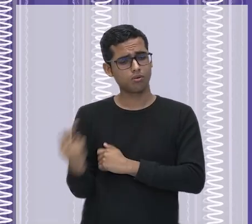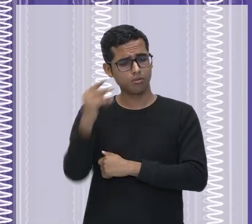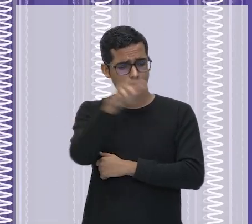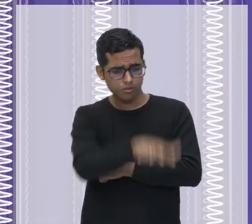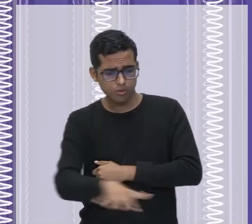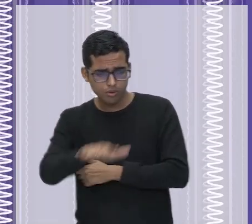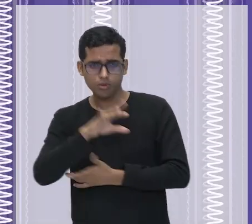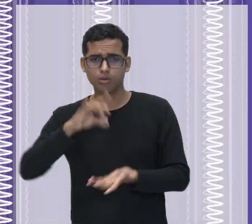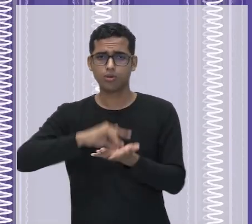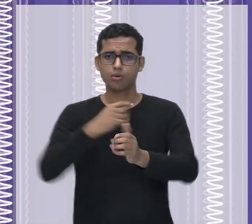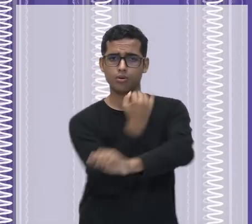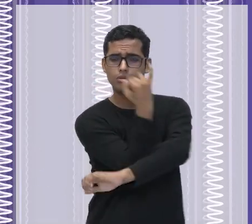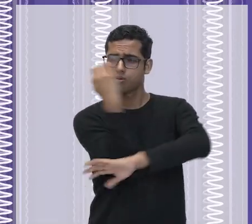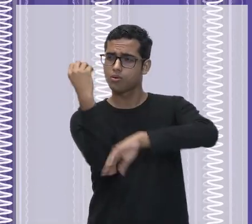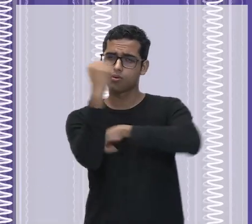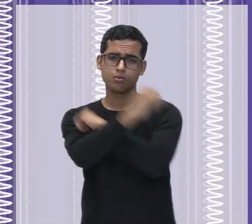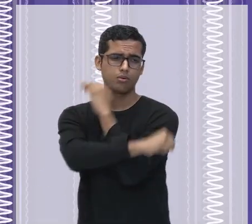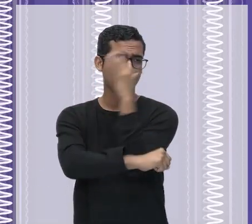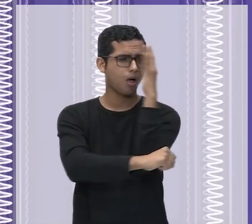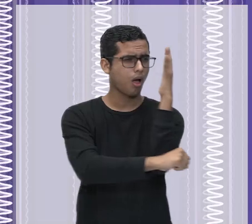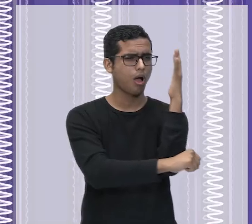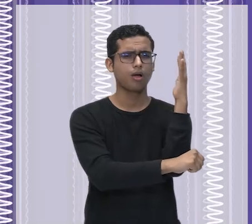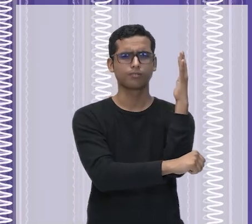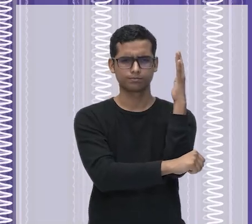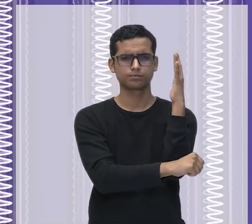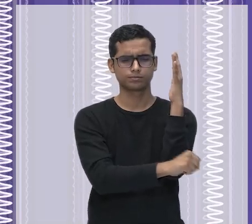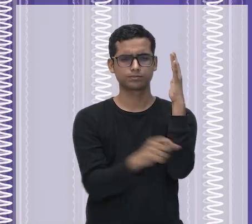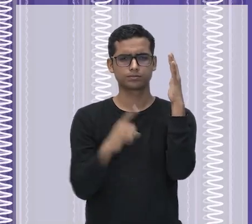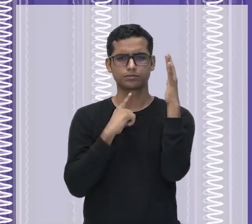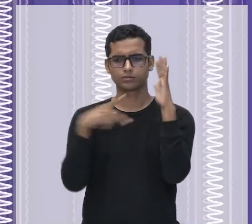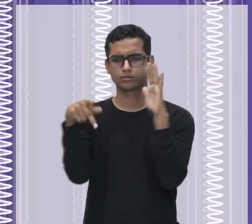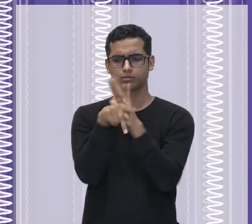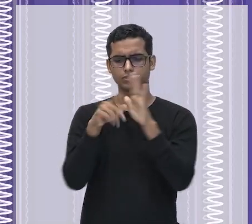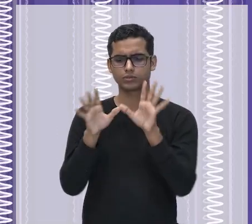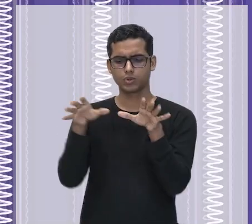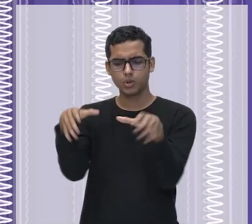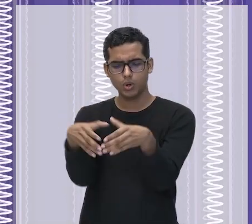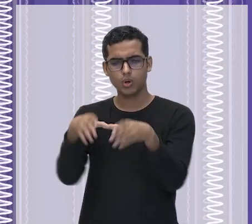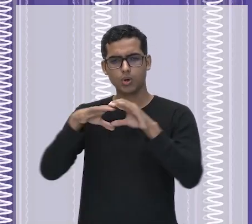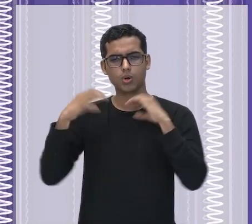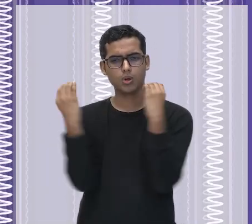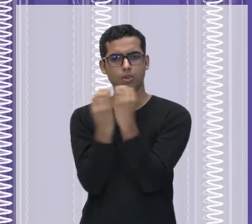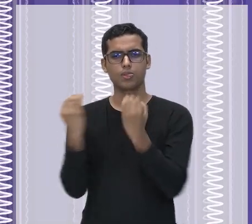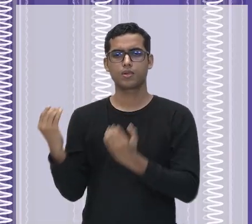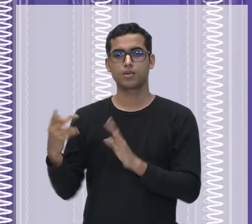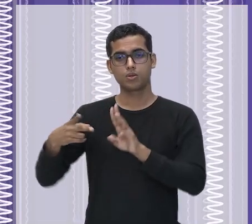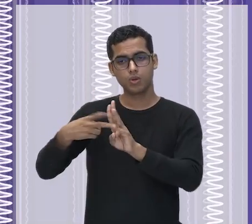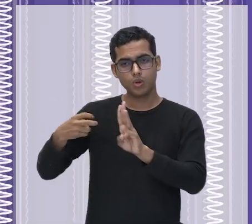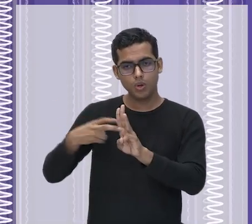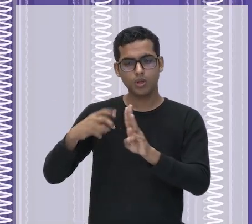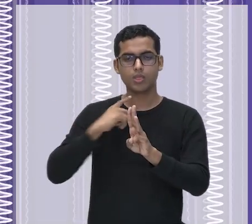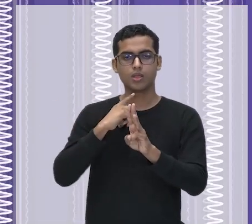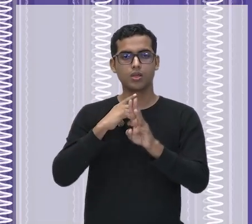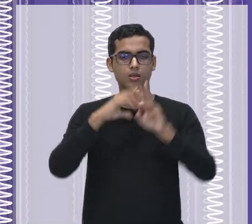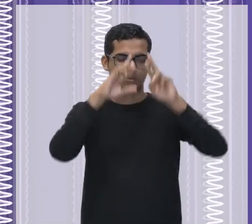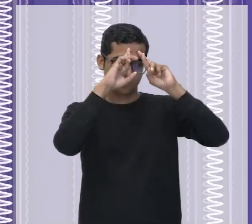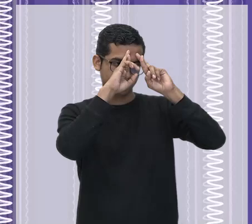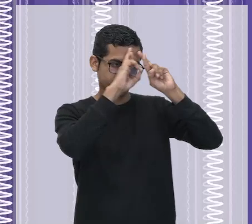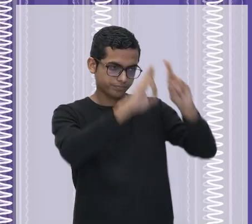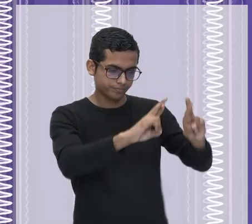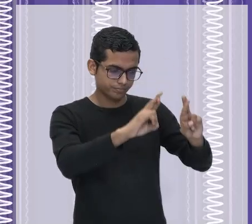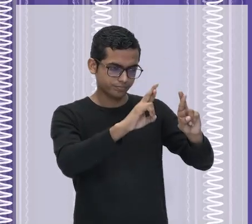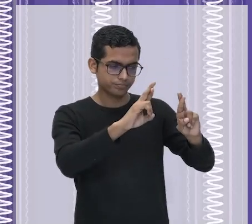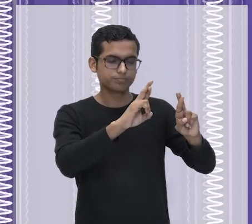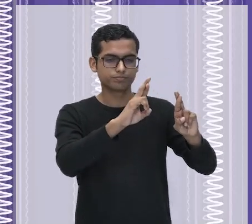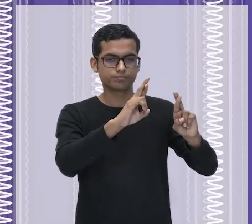a natureza, a floresta que envolve aquela comunidade indígena. Há uma conexão de respeito e